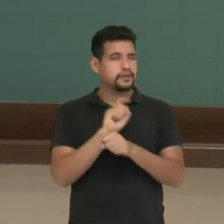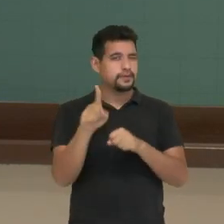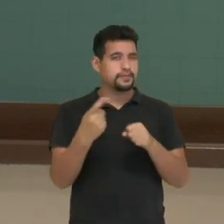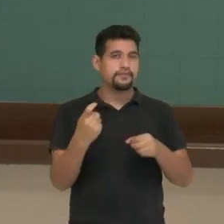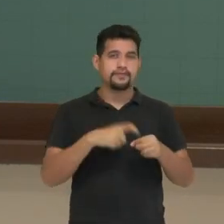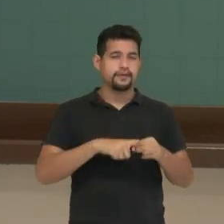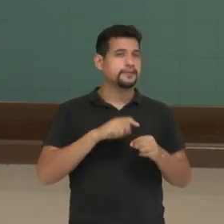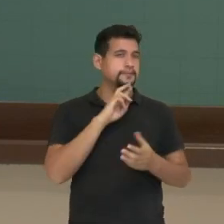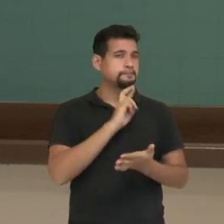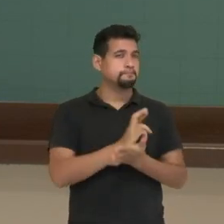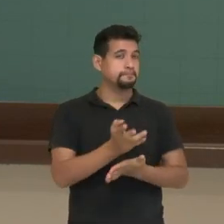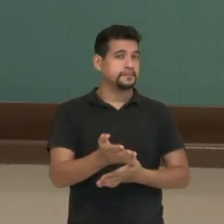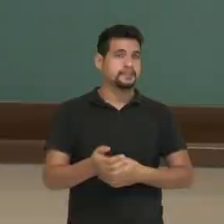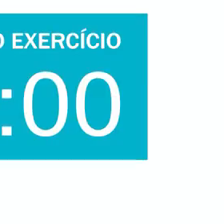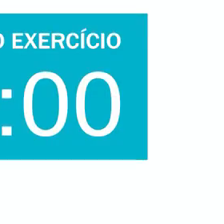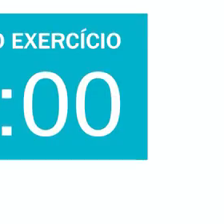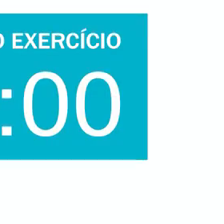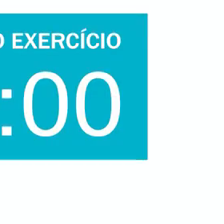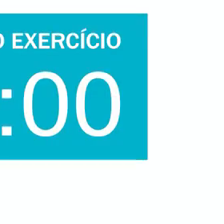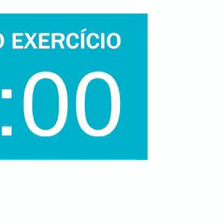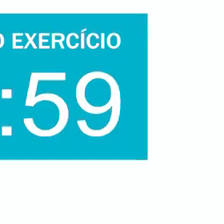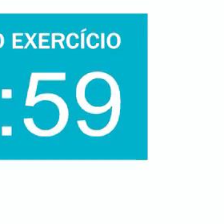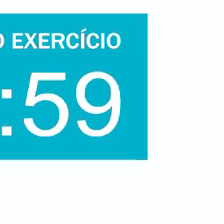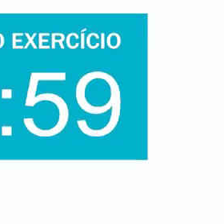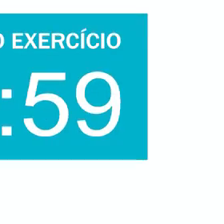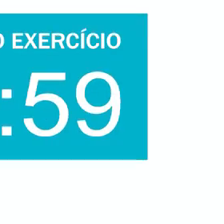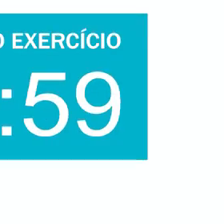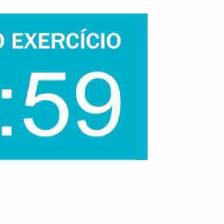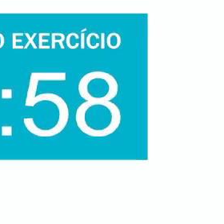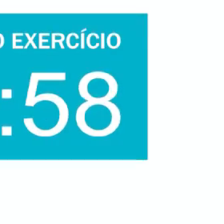eu já volto com a resposta.